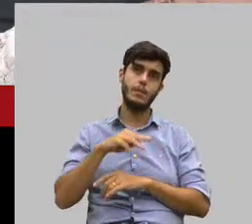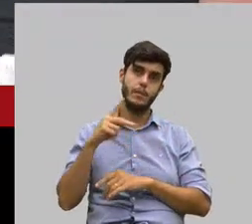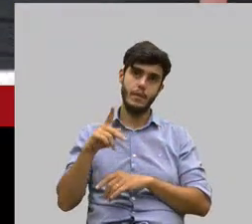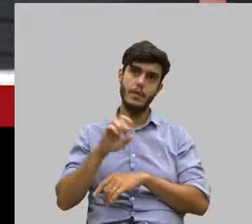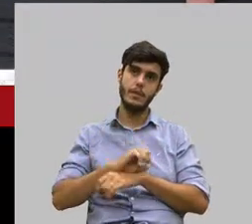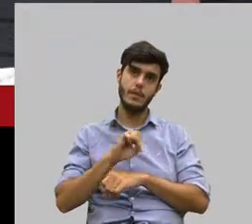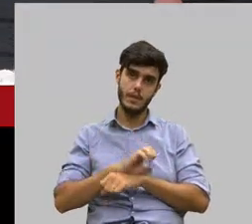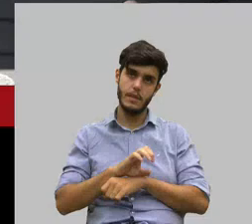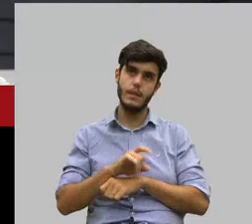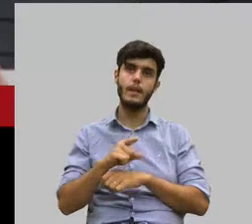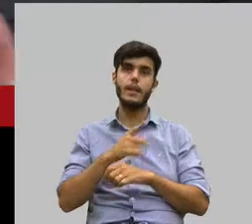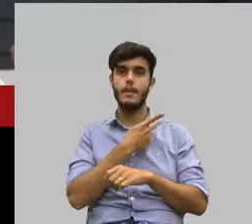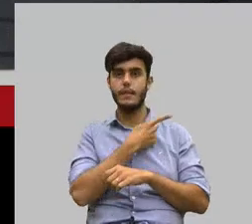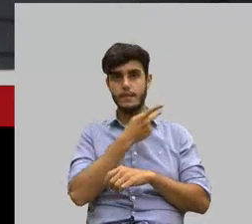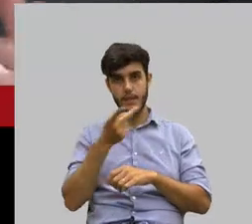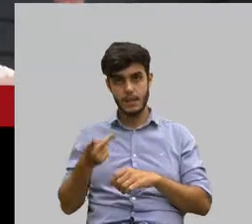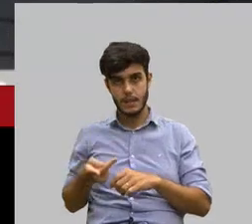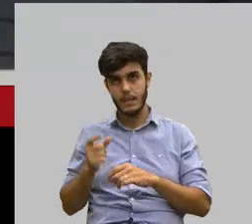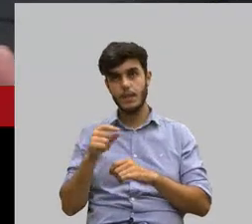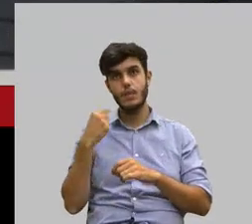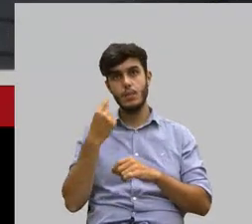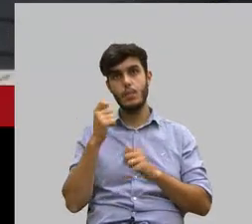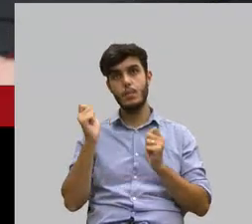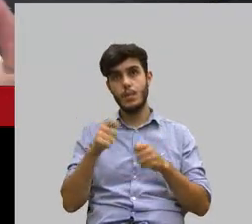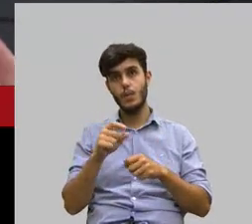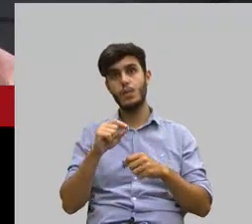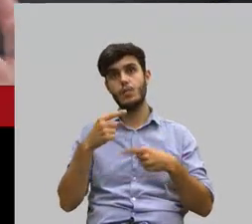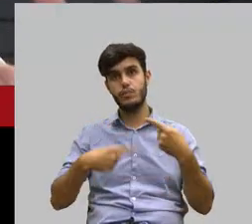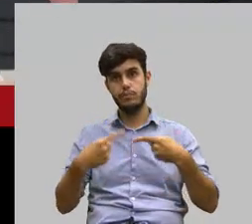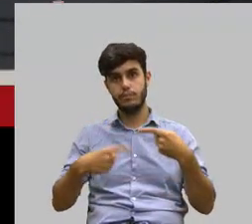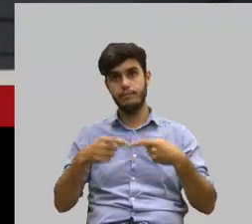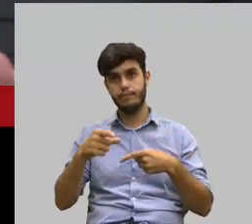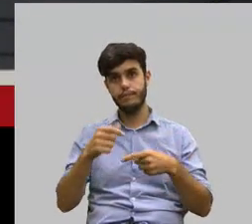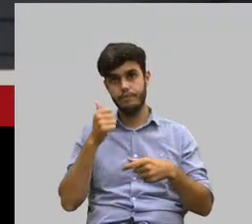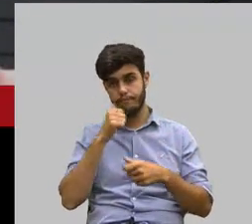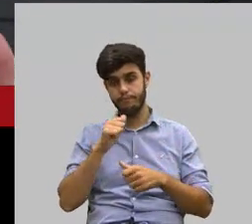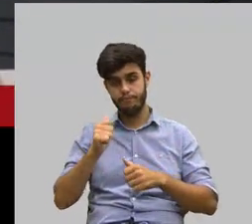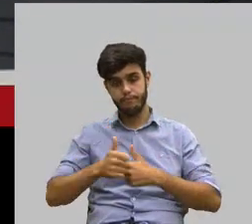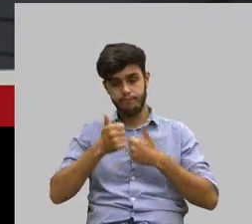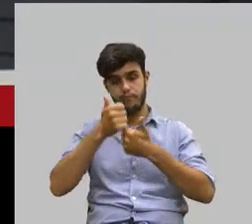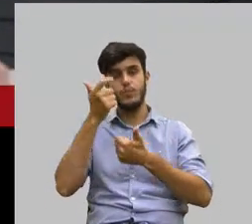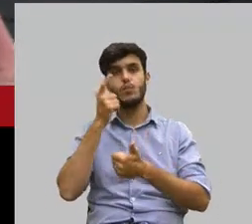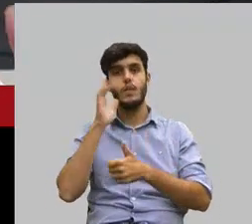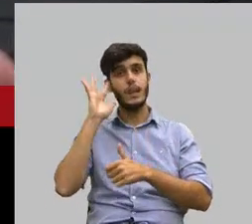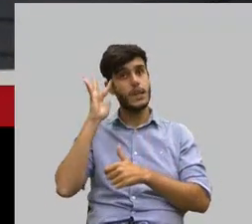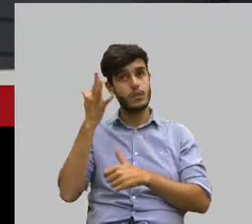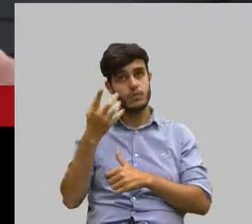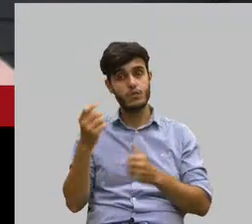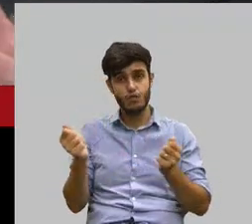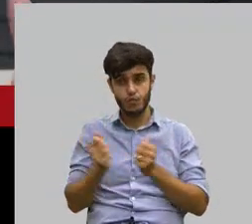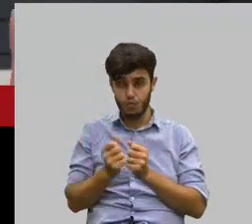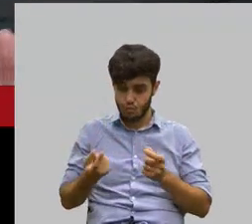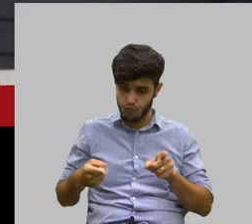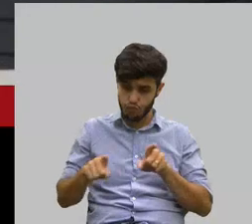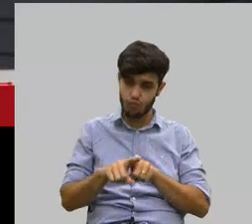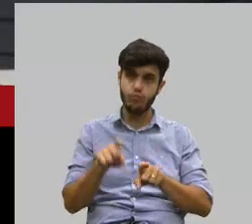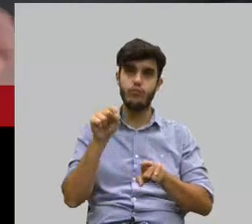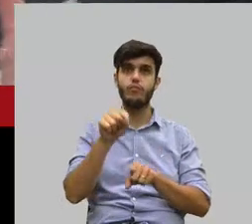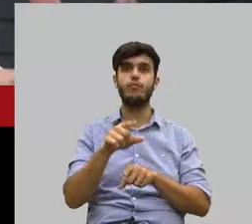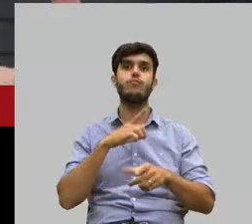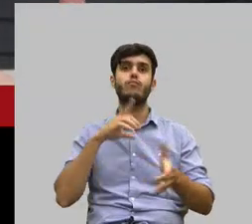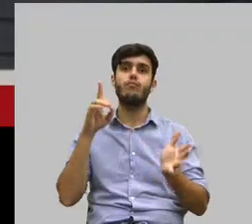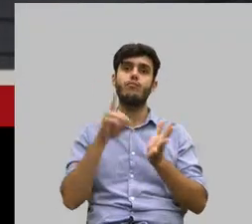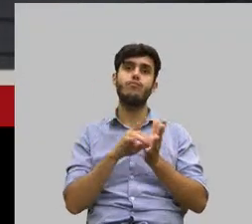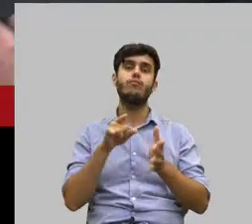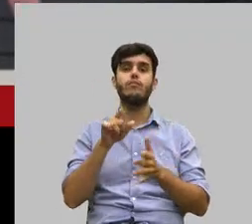partir dessa visita técnica de que a gente possa estar debatendo buscando soluções conjuntas para que tenha realmente né